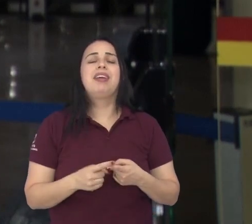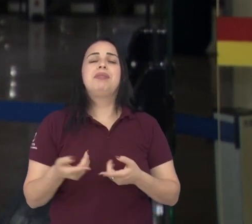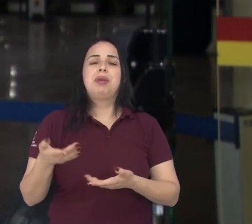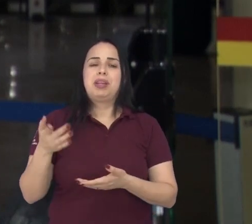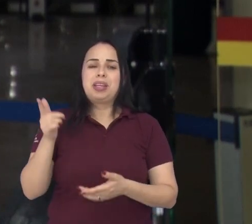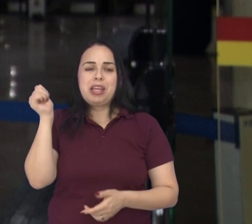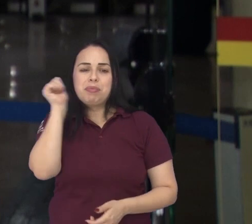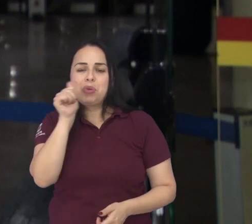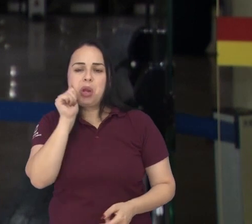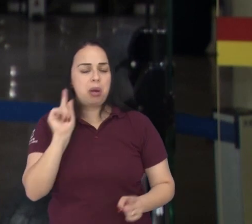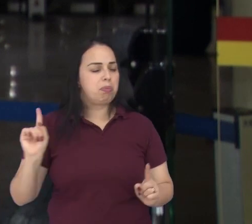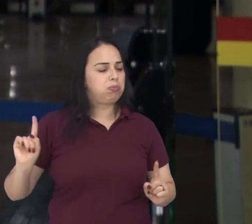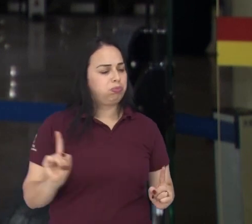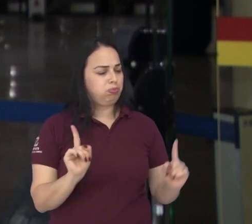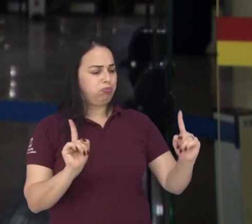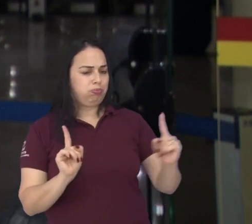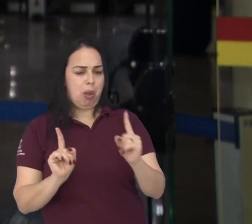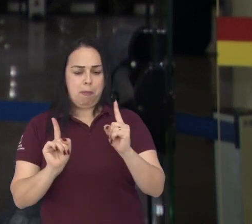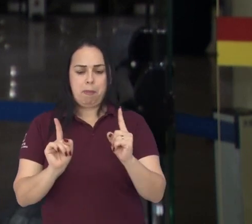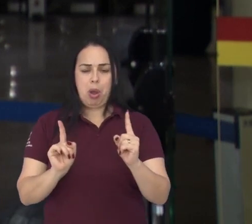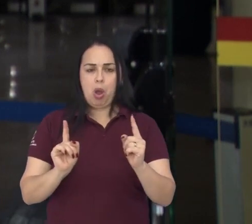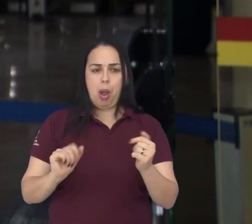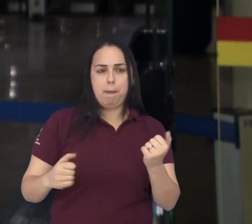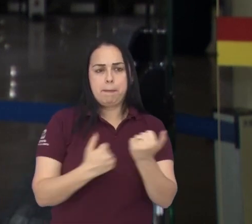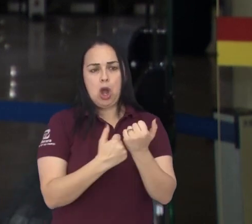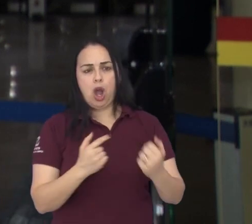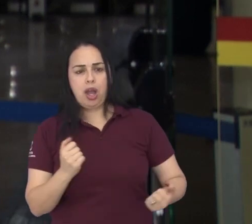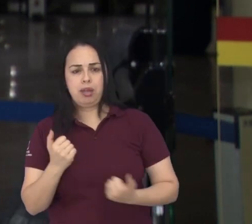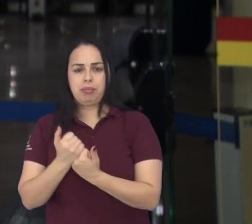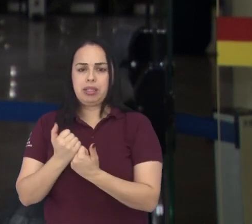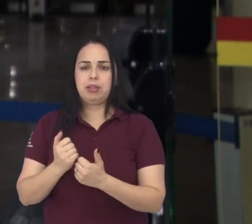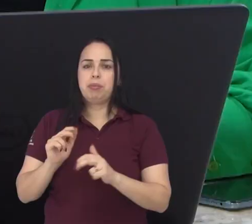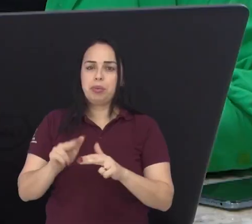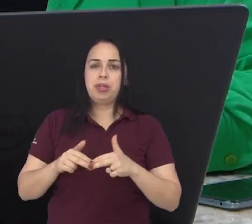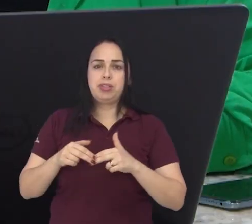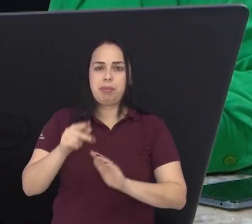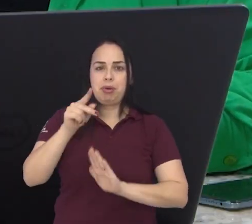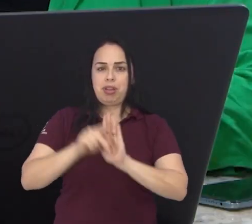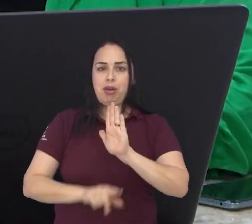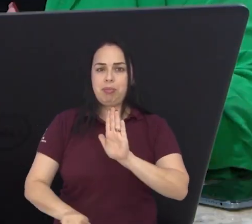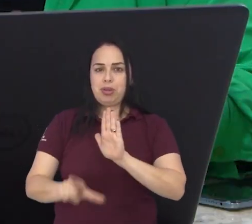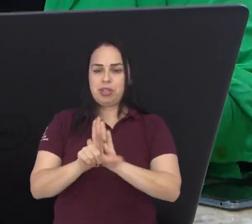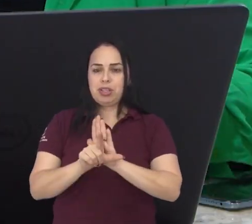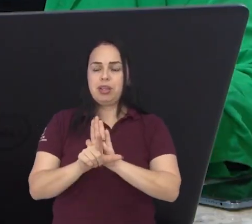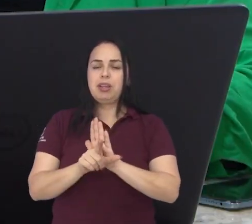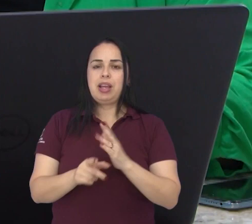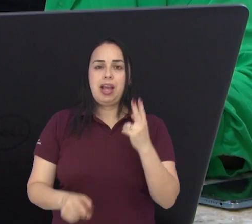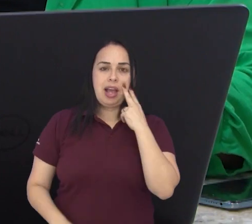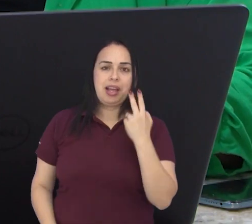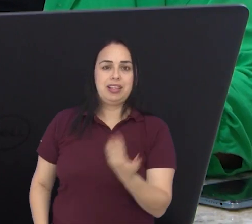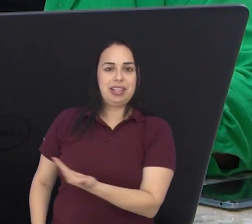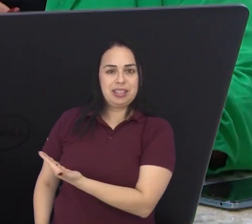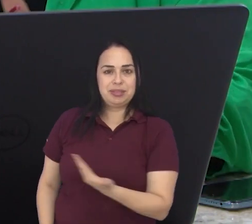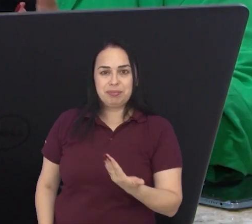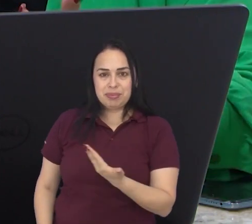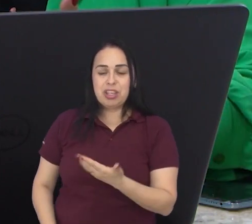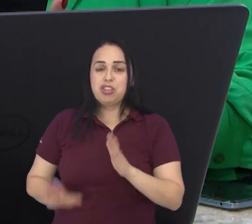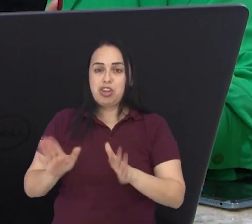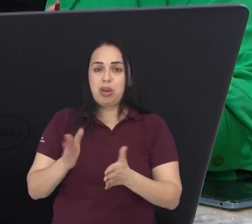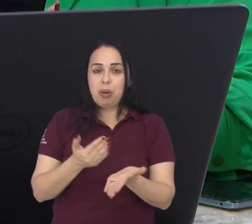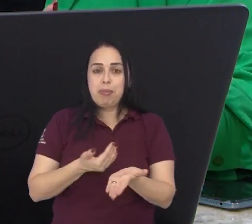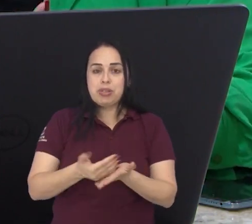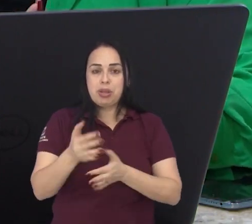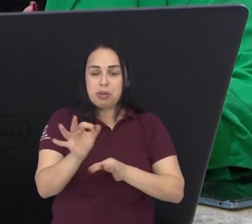o relacionamento social entre as mulheres, de se fortalecer. Com a aprovação do projeto, Bruna e Liz